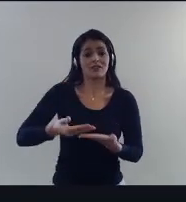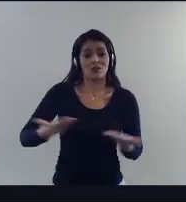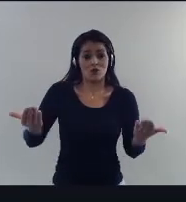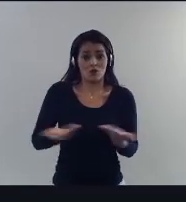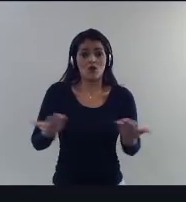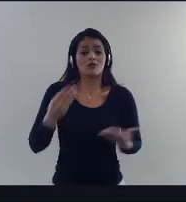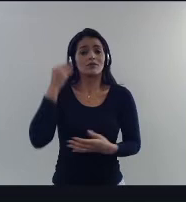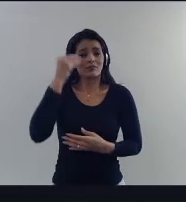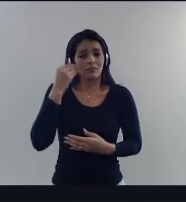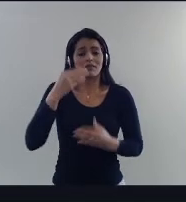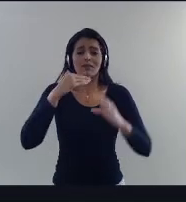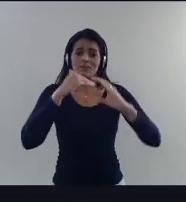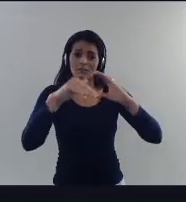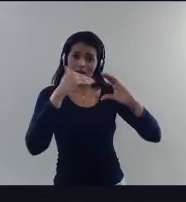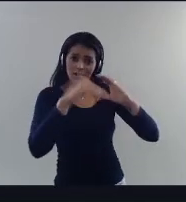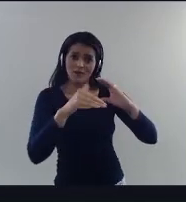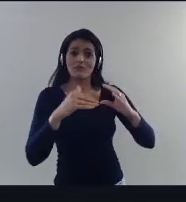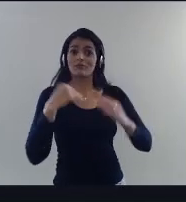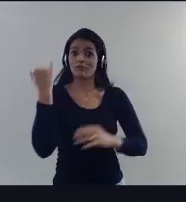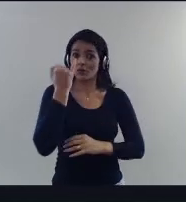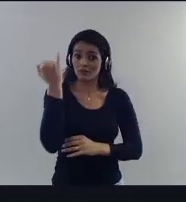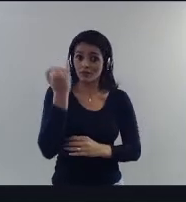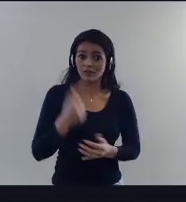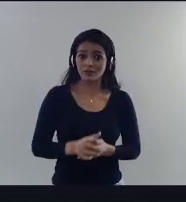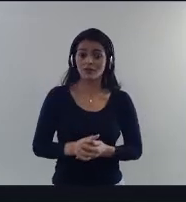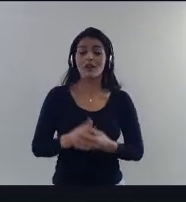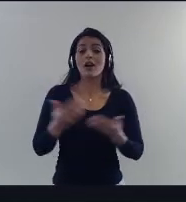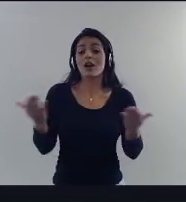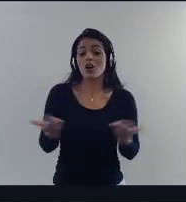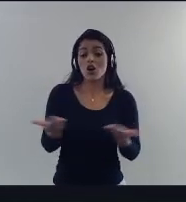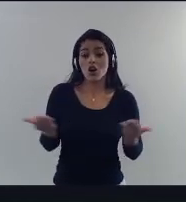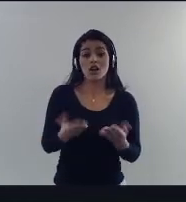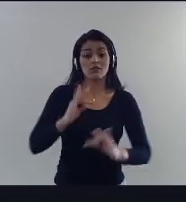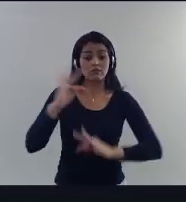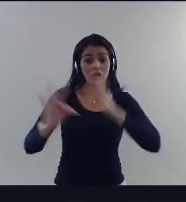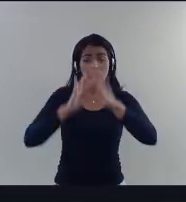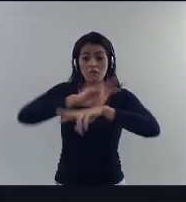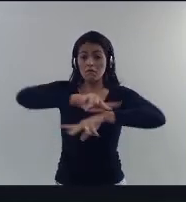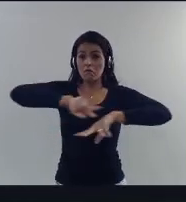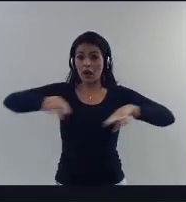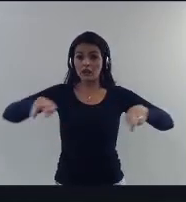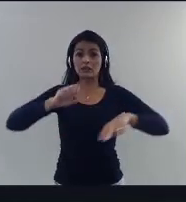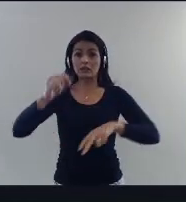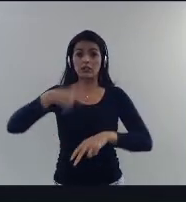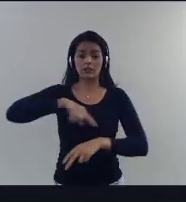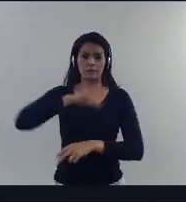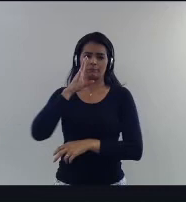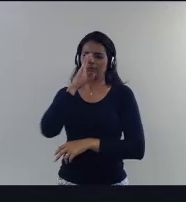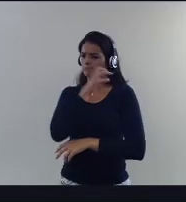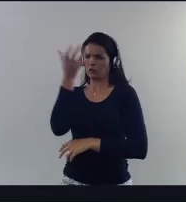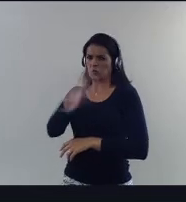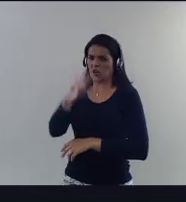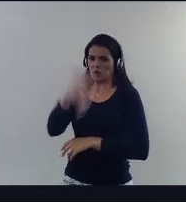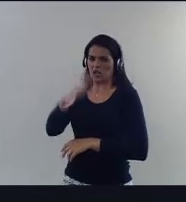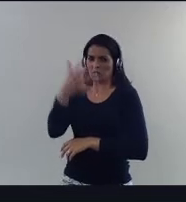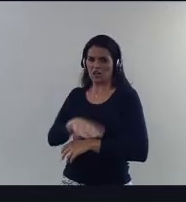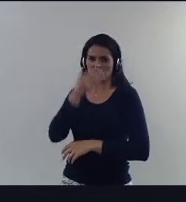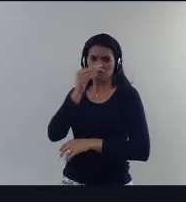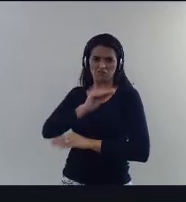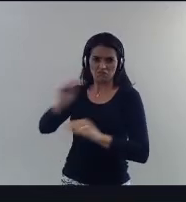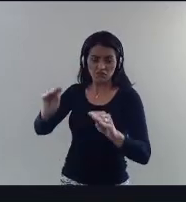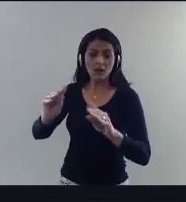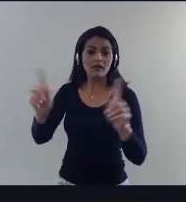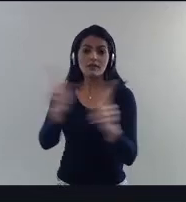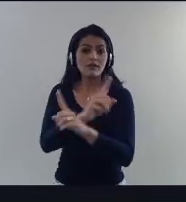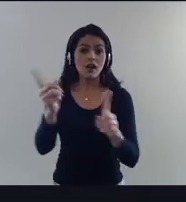vive na atualidade. Se a gente for refratário a essas tecnologias, a gente vai ficar para trás e tem pessoas